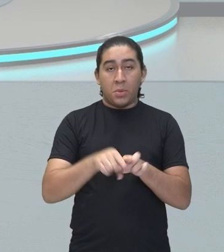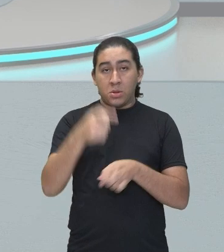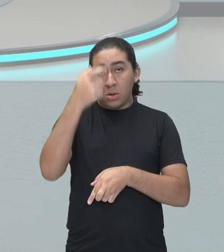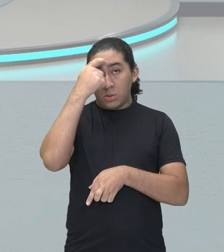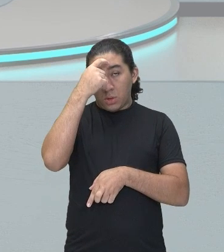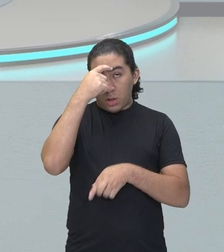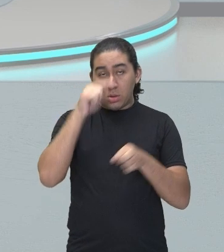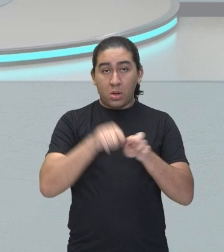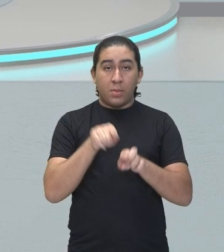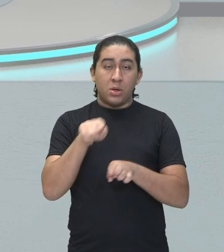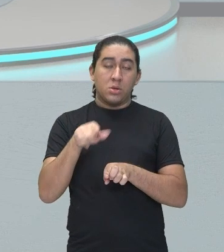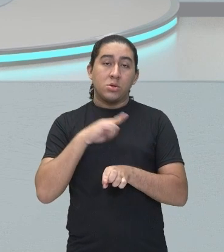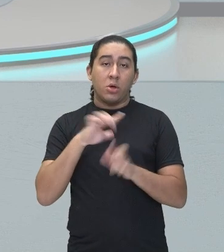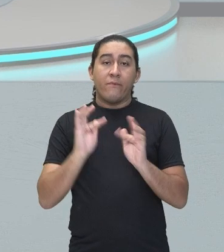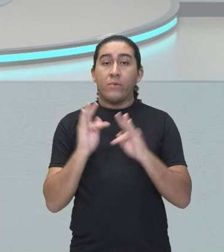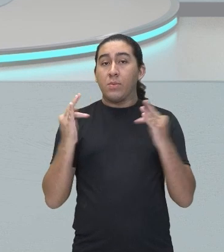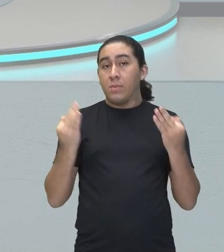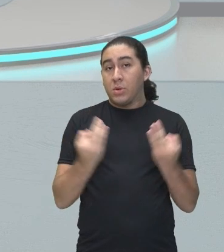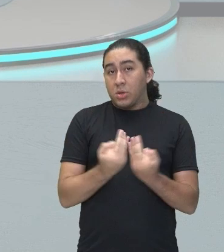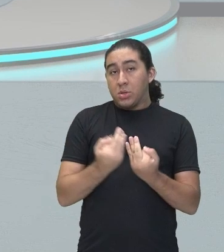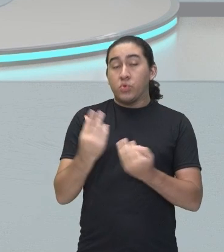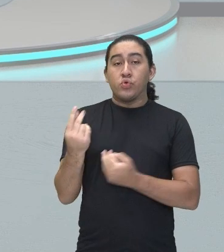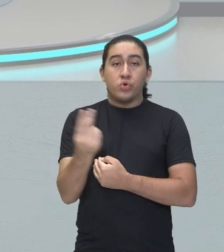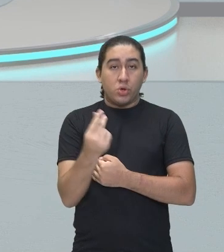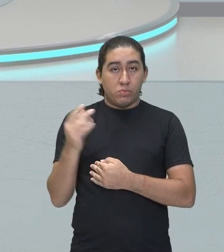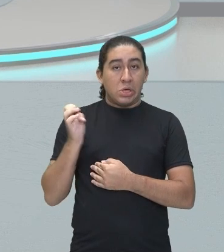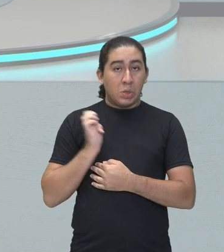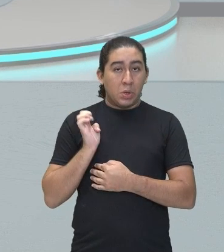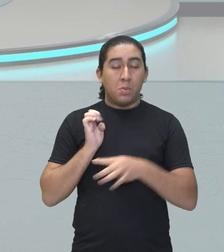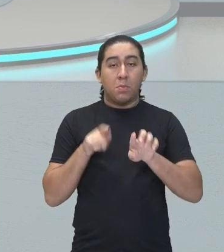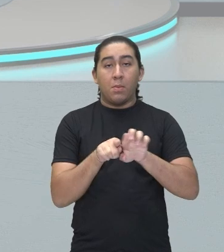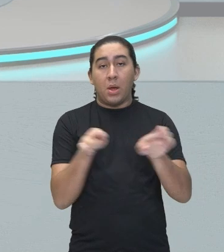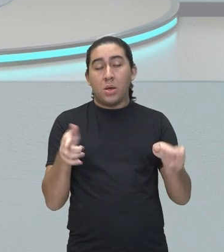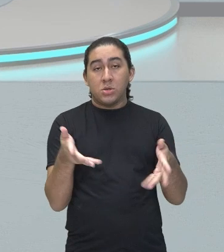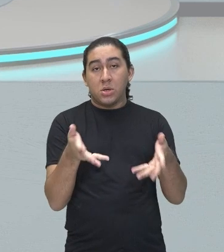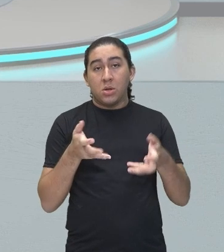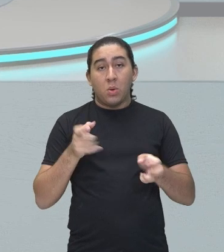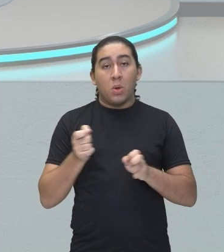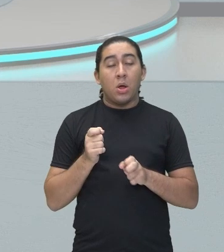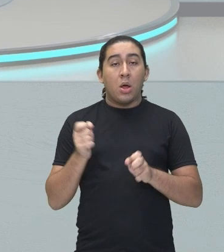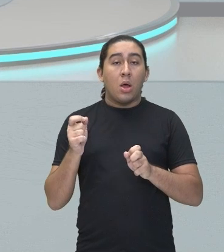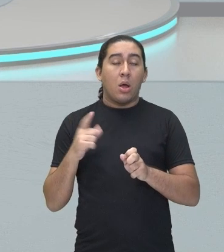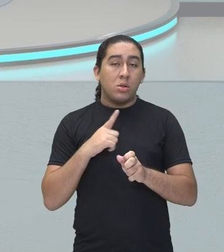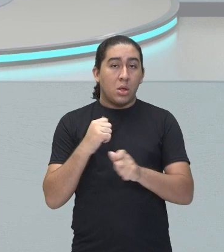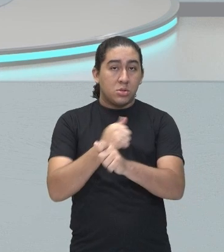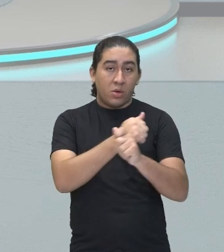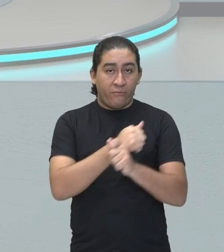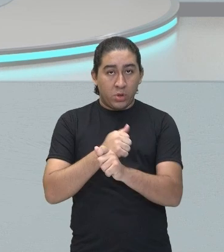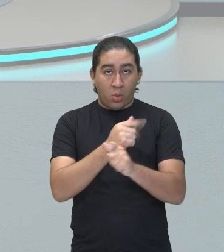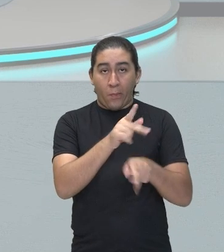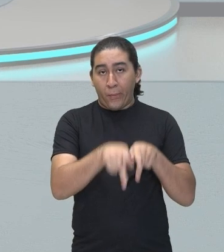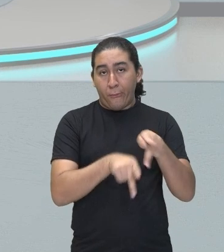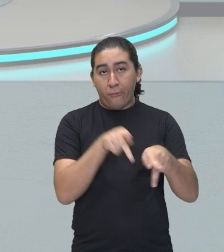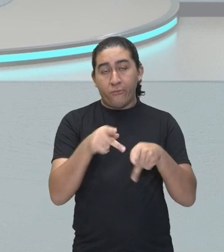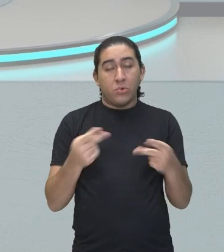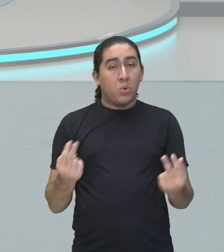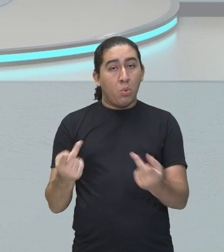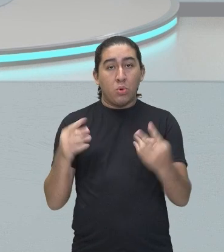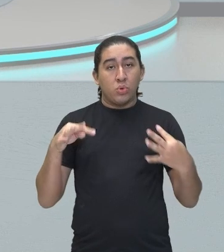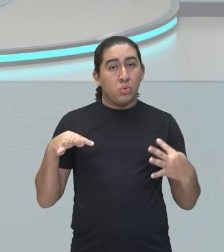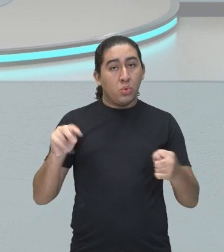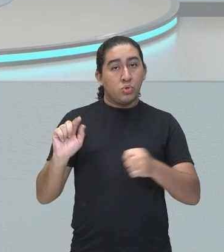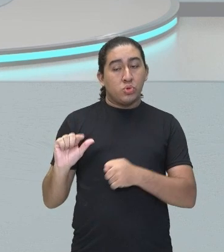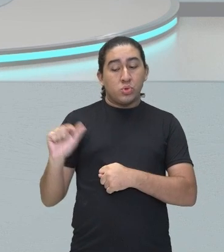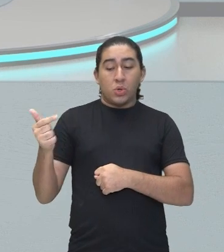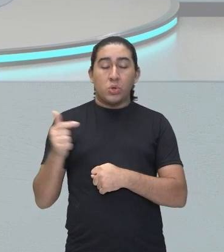famílias abastadas, mas eles lutavam pela minoria. Como a maioria de todos os poetas de todos